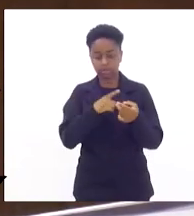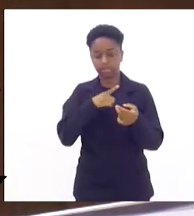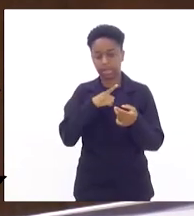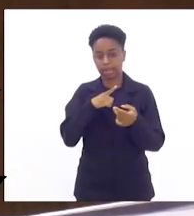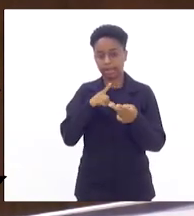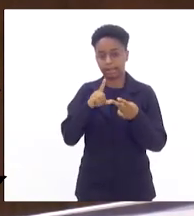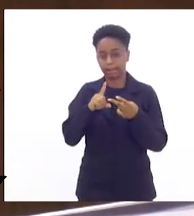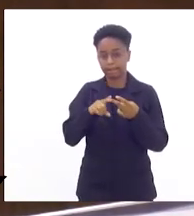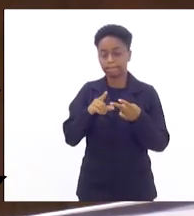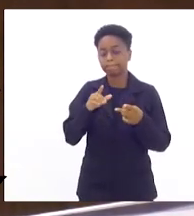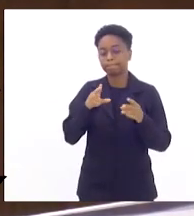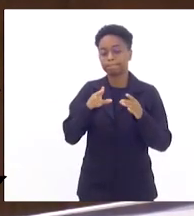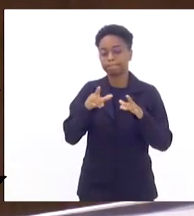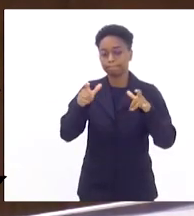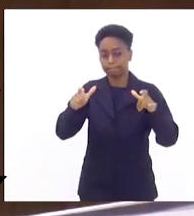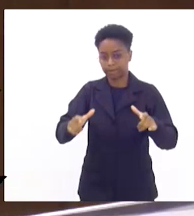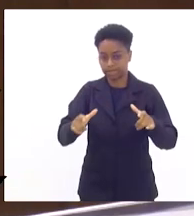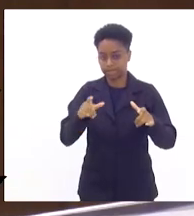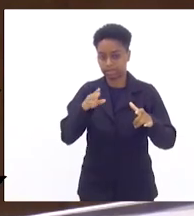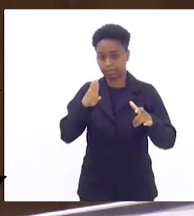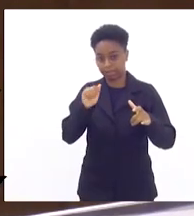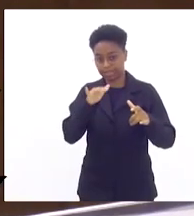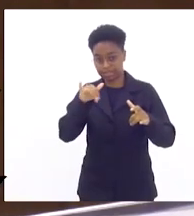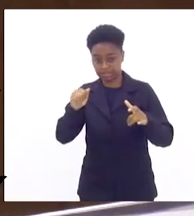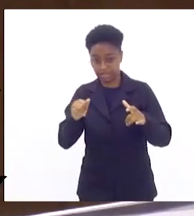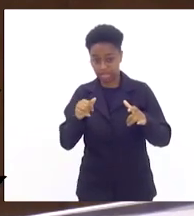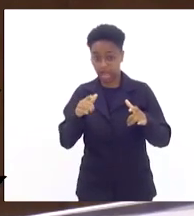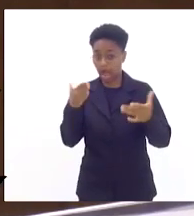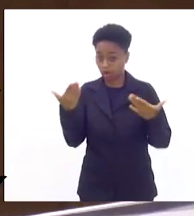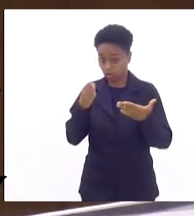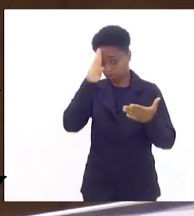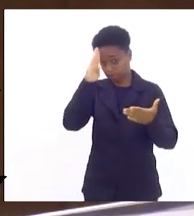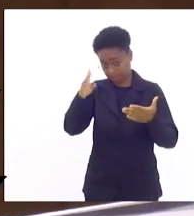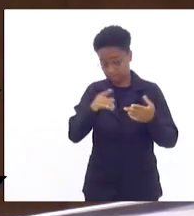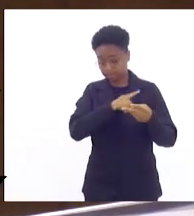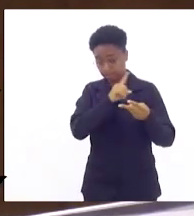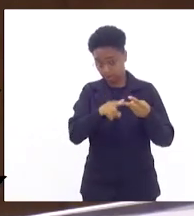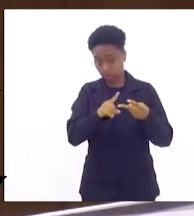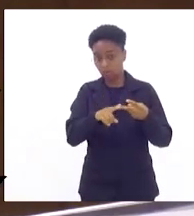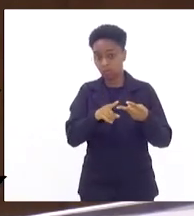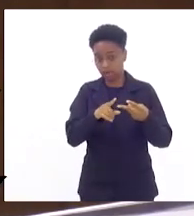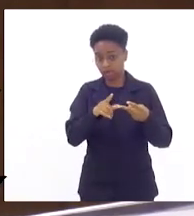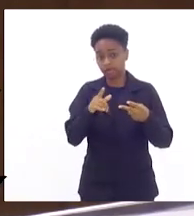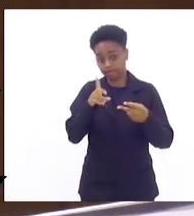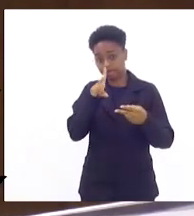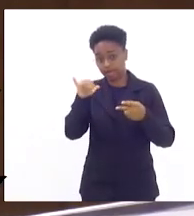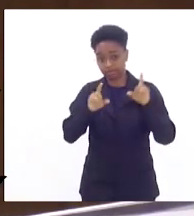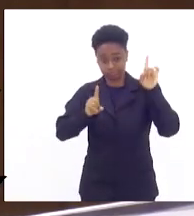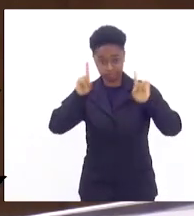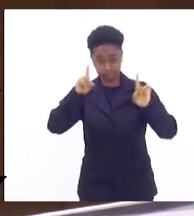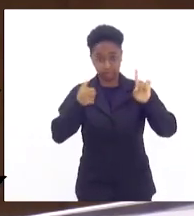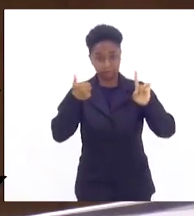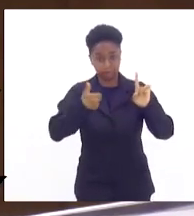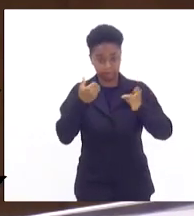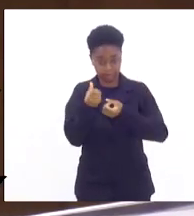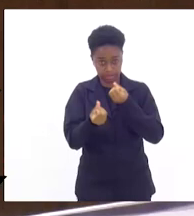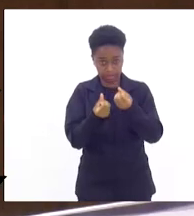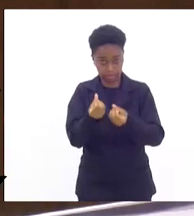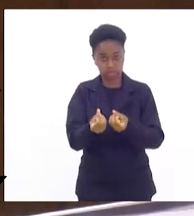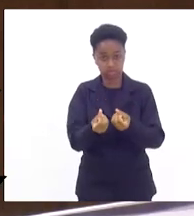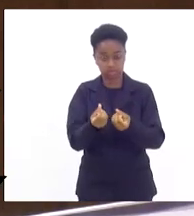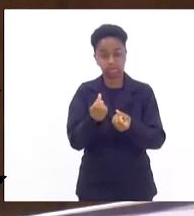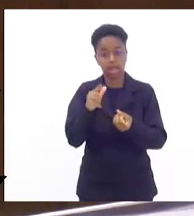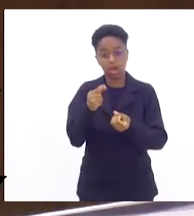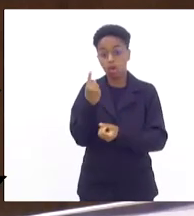que é o canal das taxas, que ela está sendo priorizada agora e deve ser licenciada agora, no primeiro semestre. E essa é uma